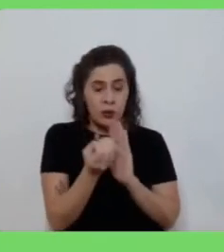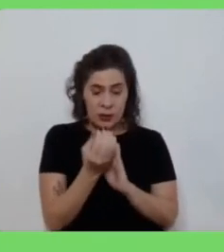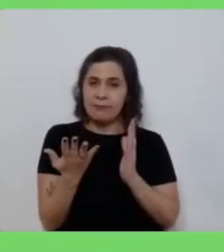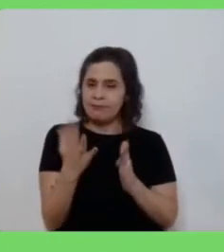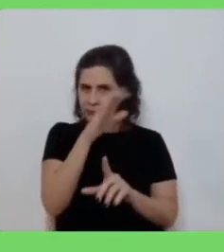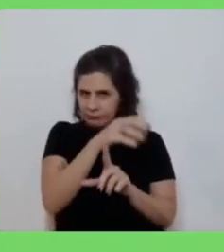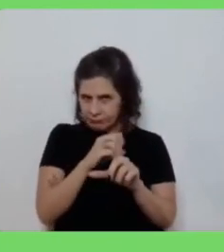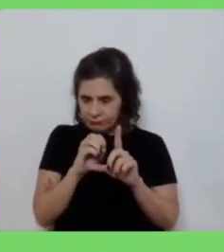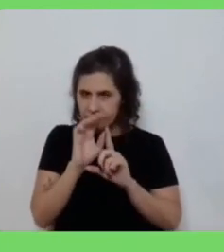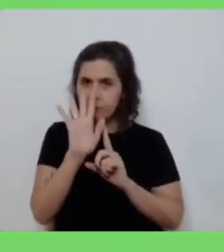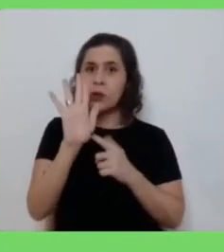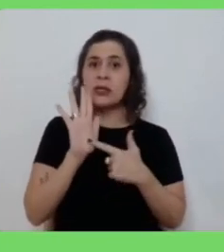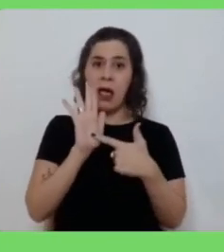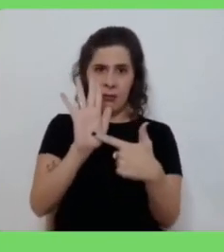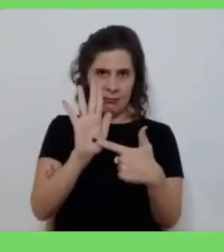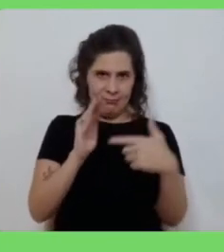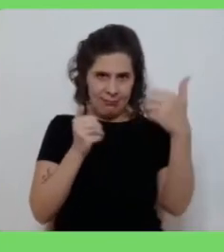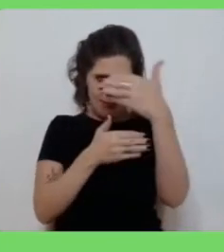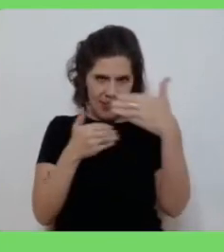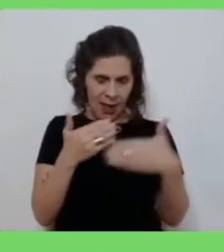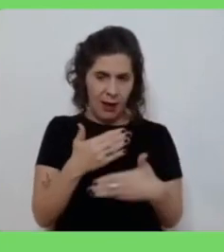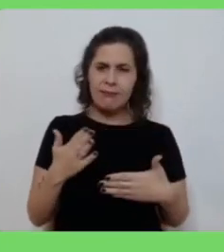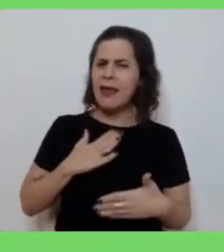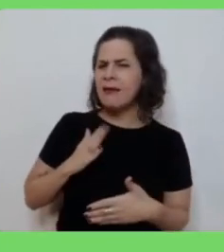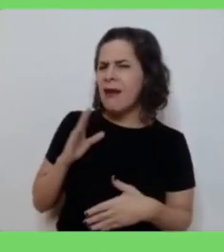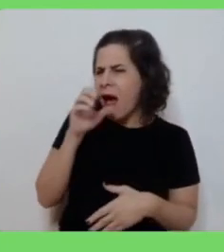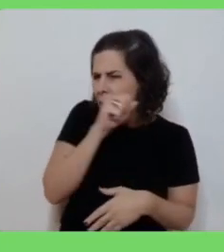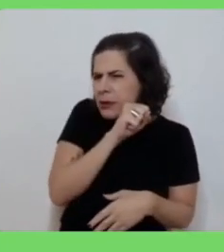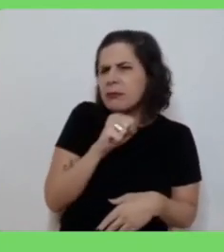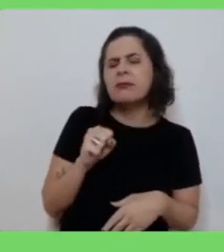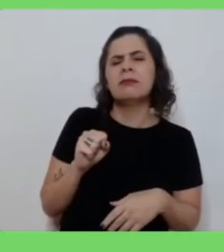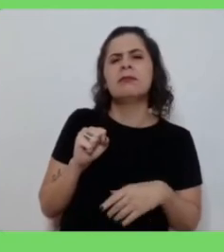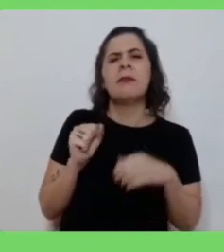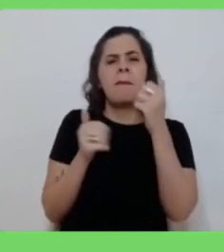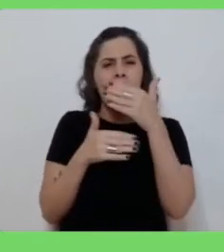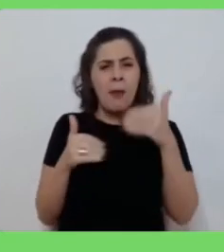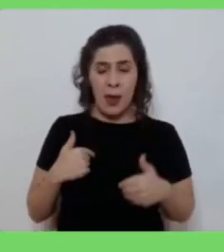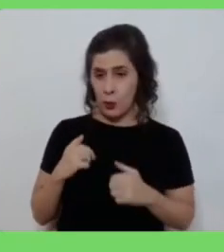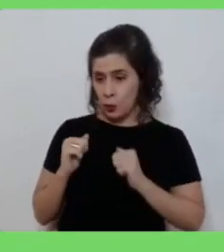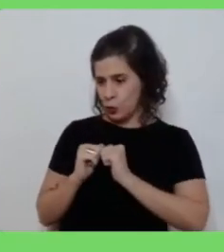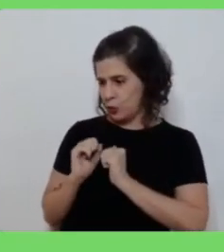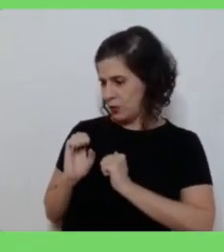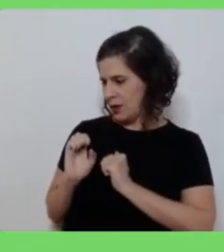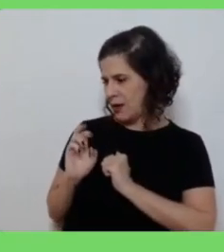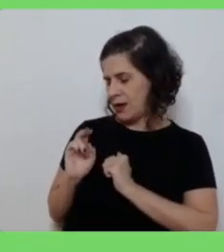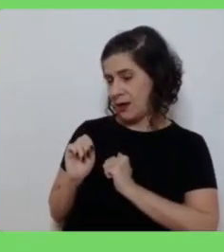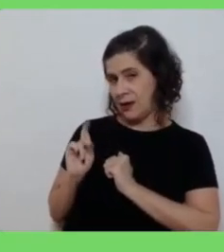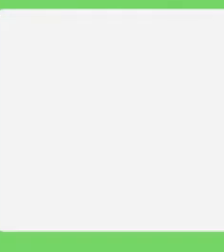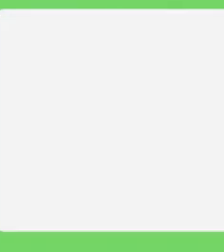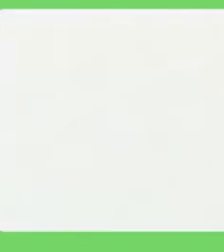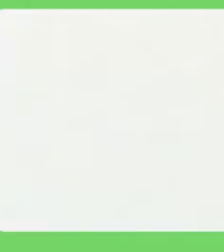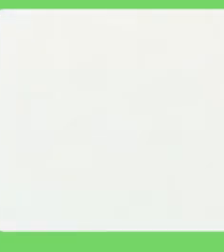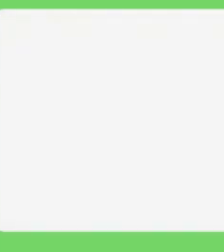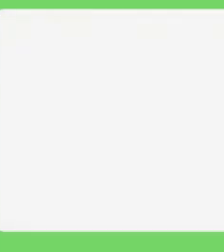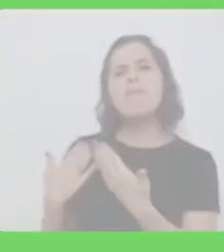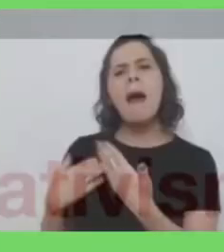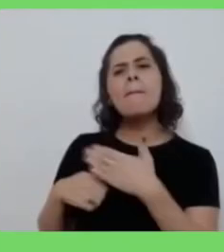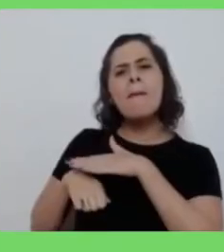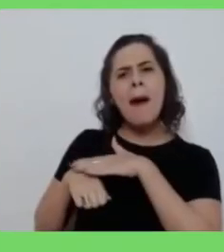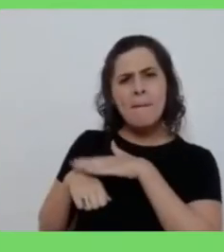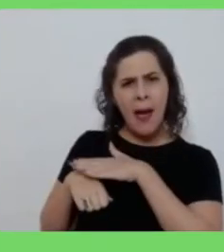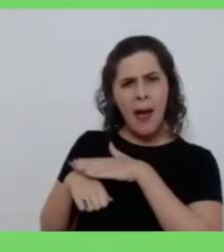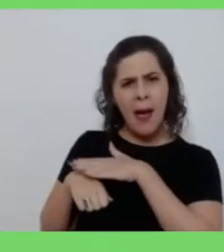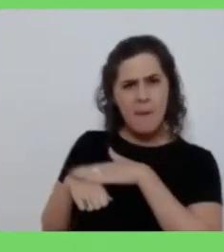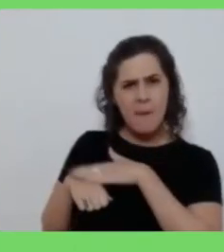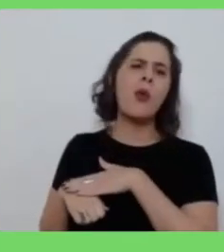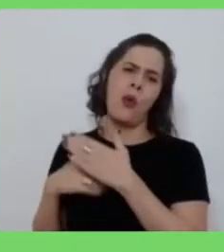minha tela aqui a gente fez uma breve apresentação eu e era nós combinamos amos aqui a gente vai fazer como se fosse um bate-papo tá gente não vai